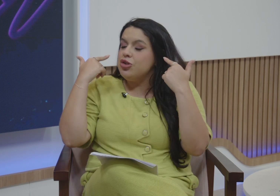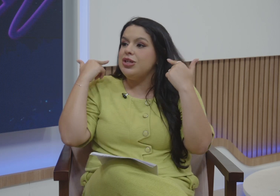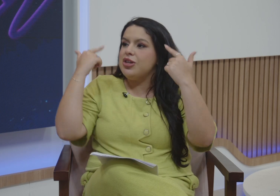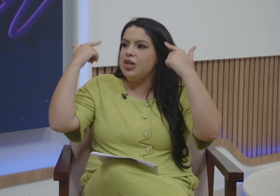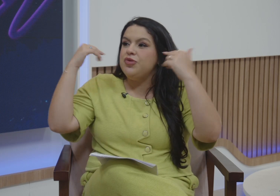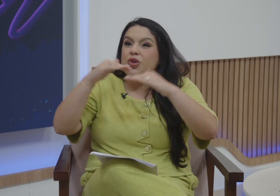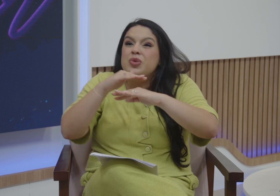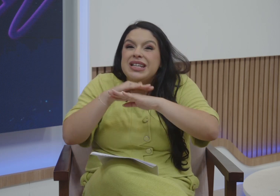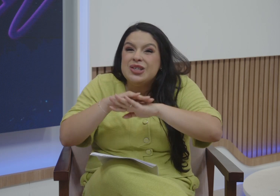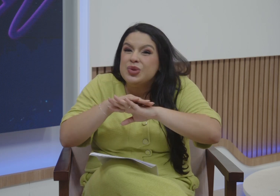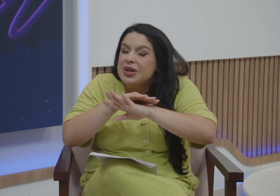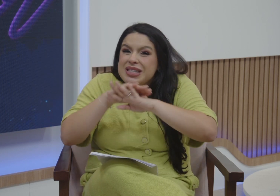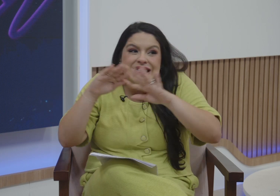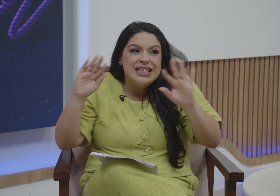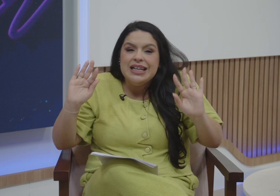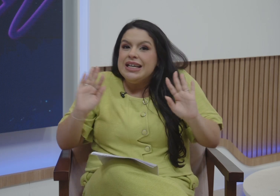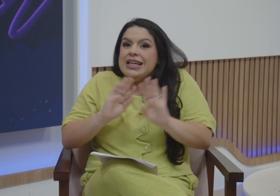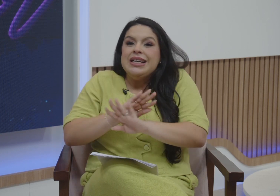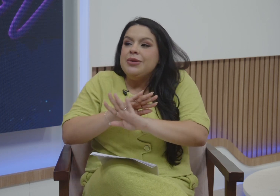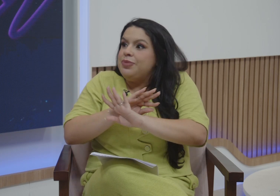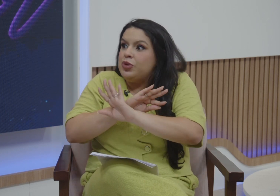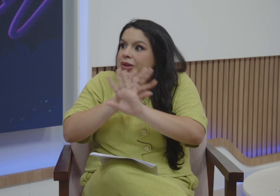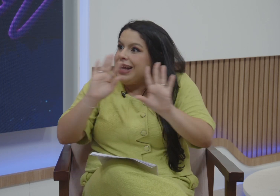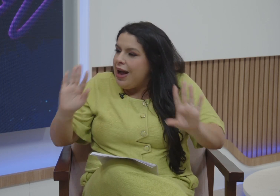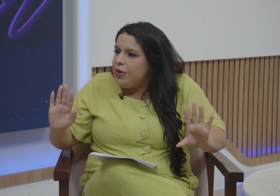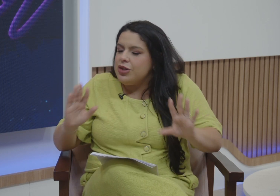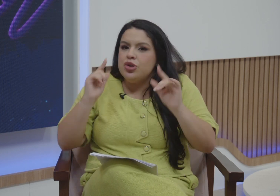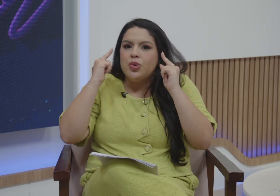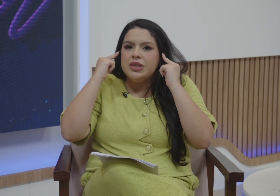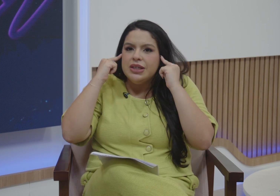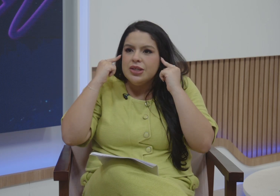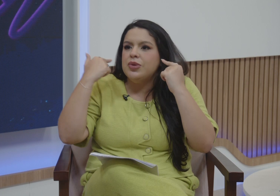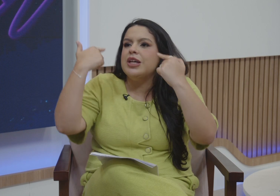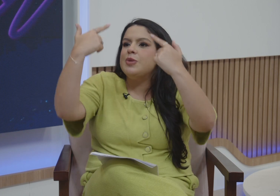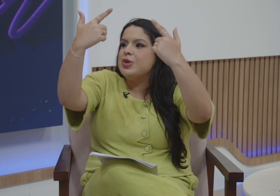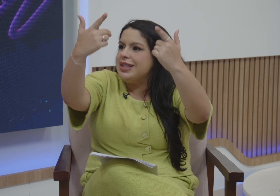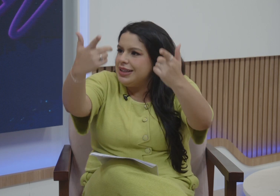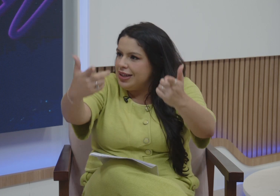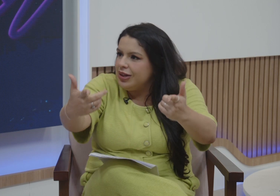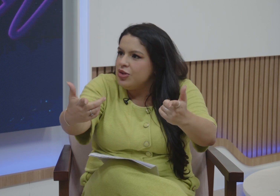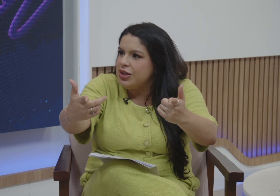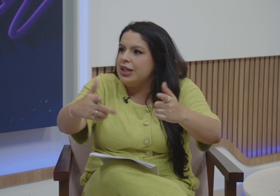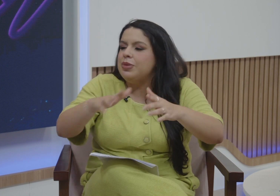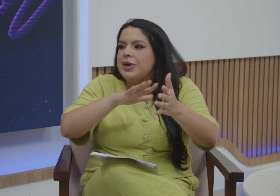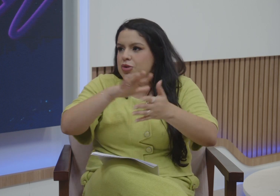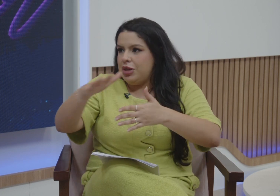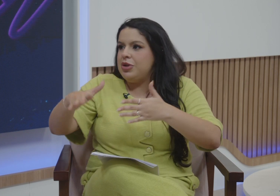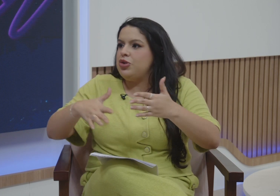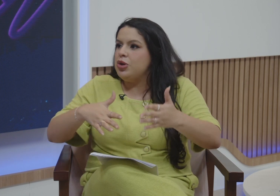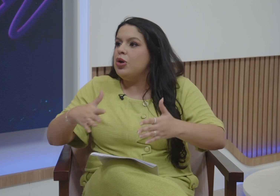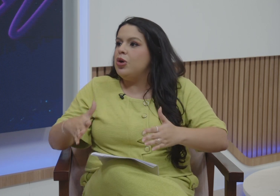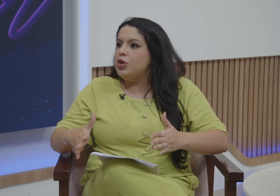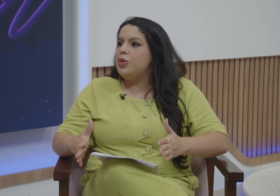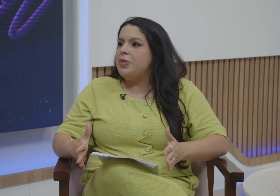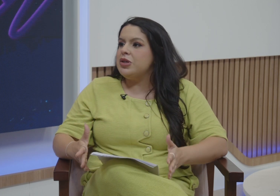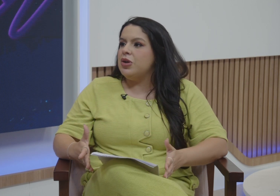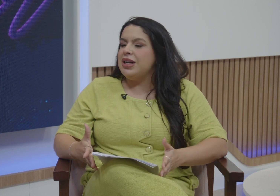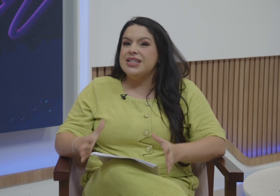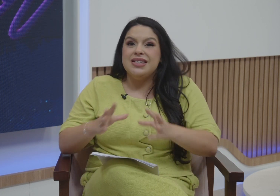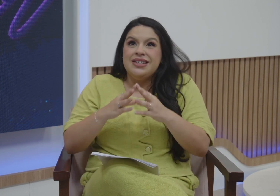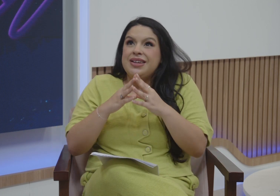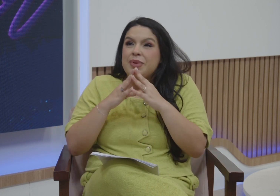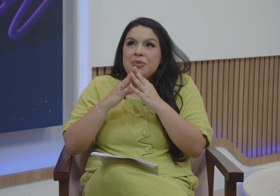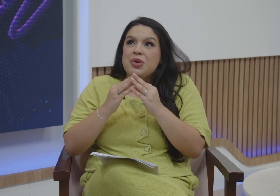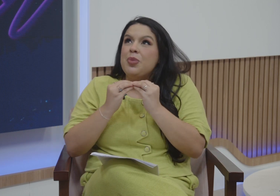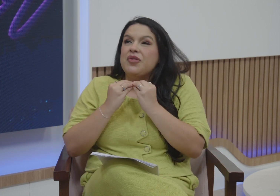né? A gente ficou um silêncio tão assim, total, que a gente conseguia escutar as pessoas gritando lá de dentro para justamente os bombeiros locais.